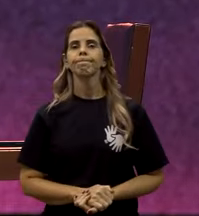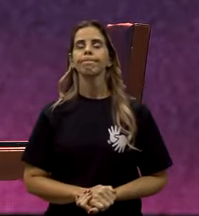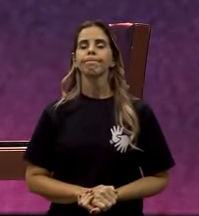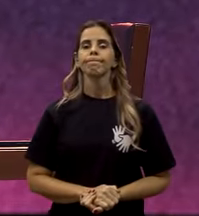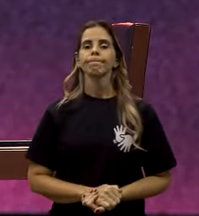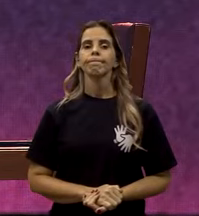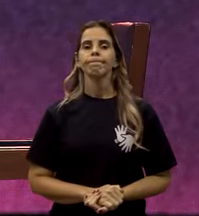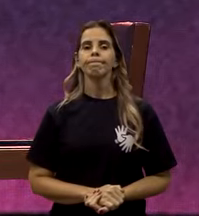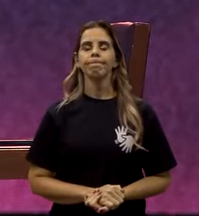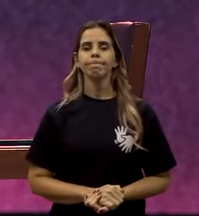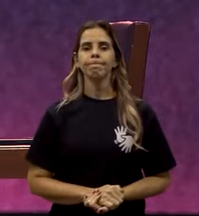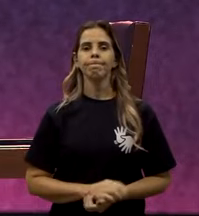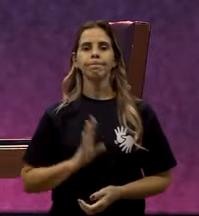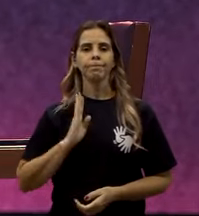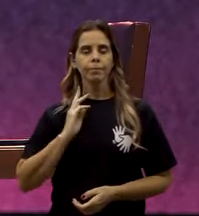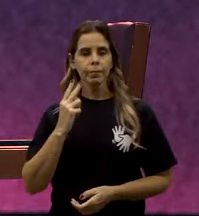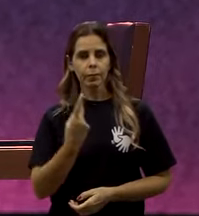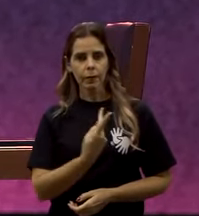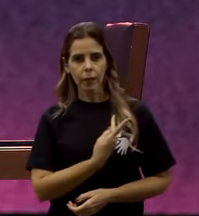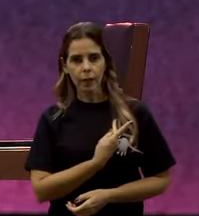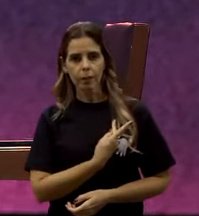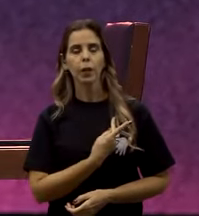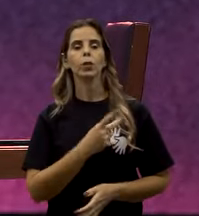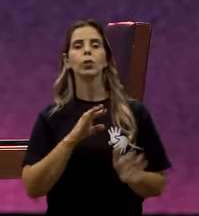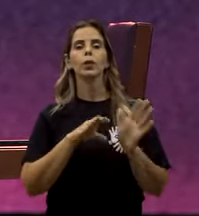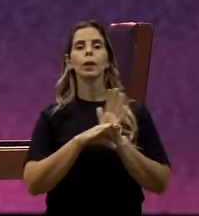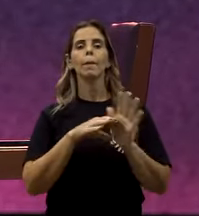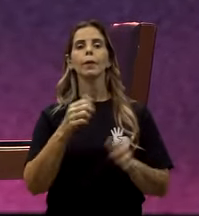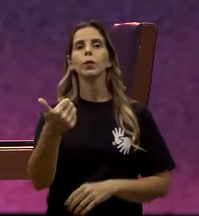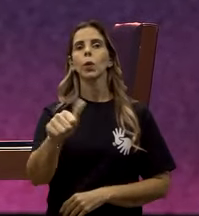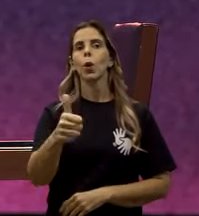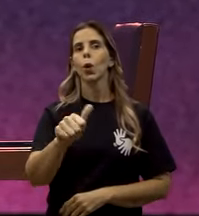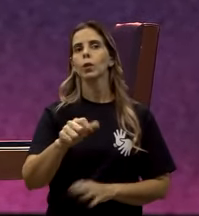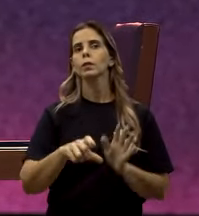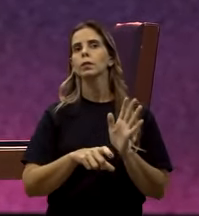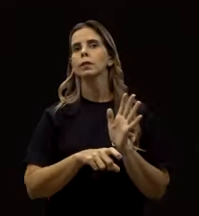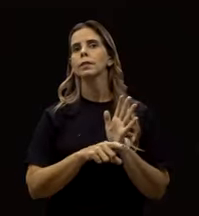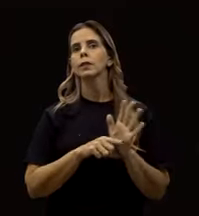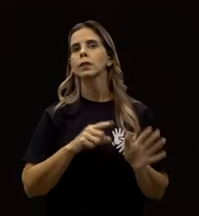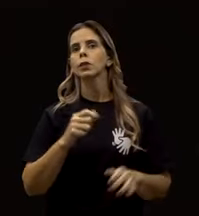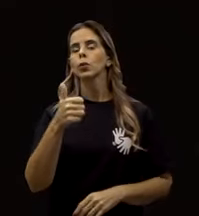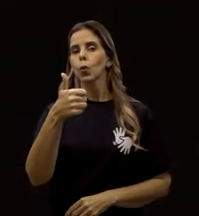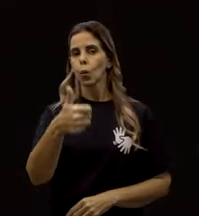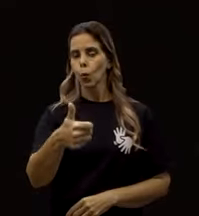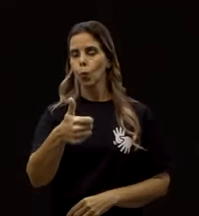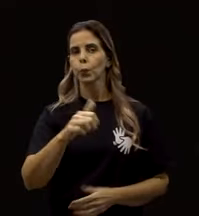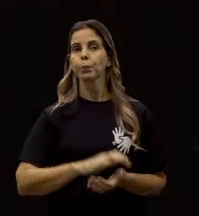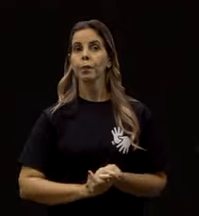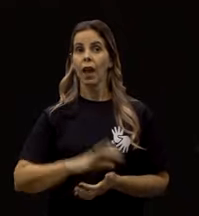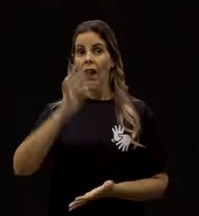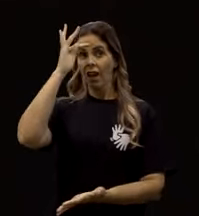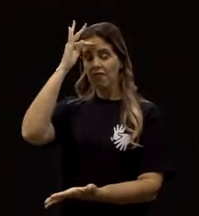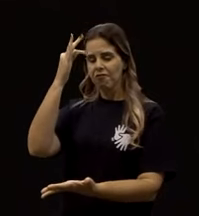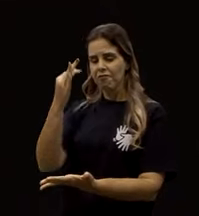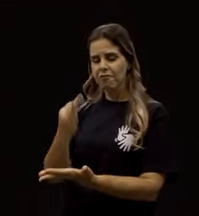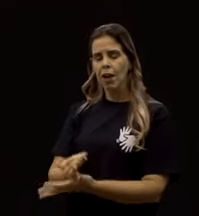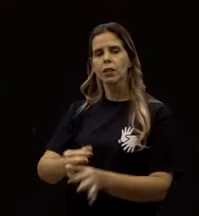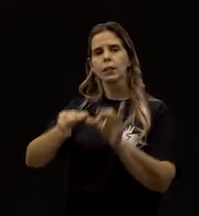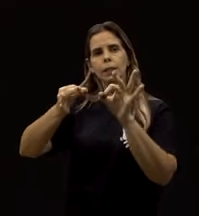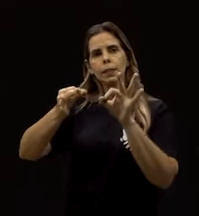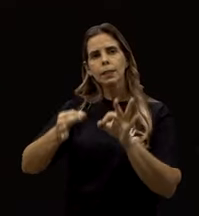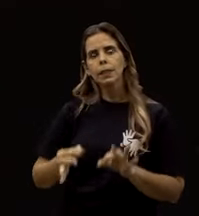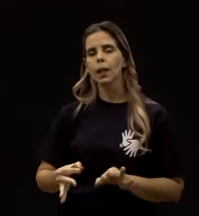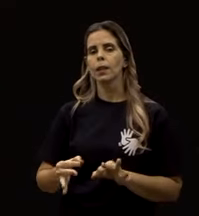Hebreus Capítulo 11 Versículo 1 vamos lá ora a fé é a certeza daquilo que esperamos e